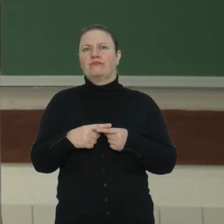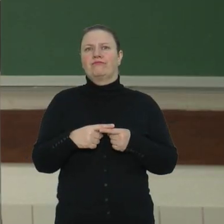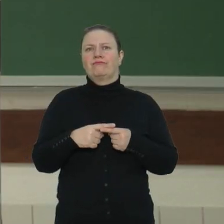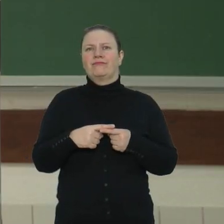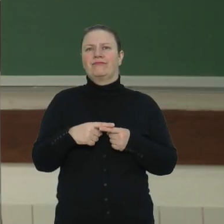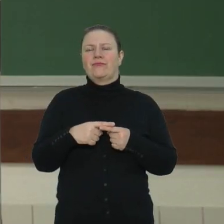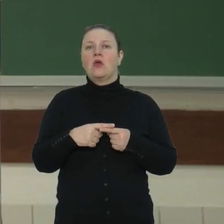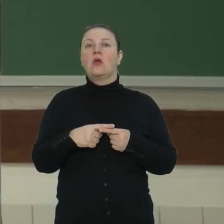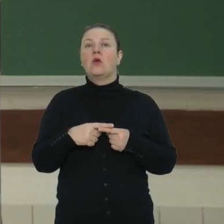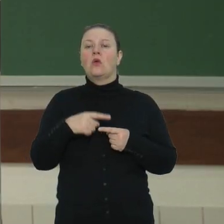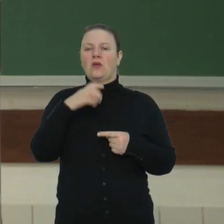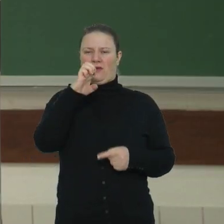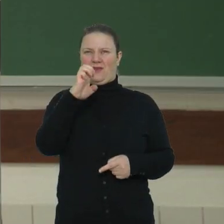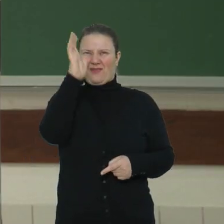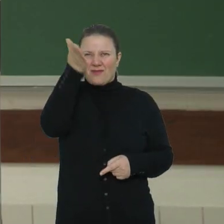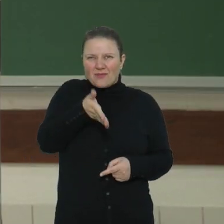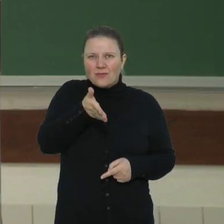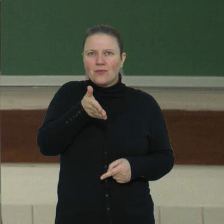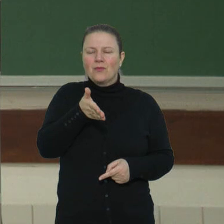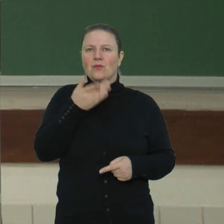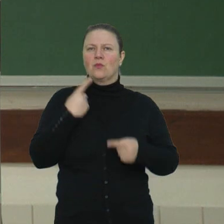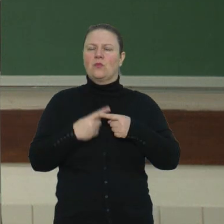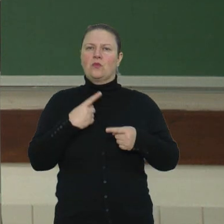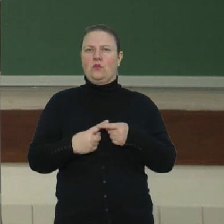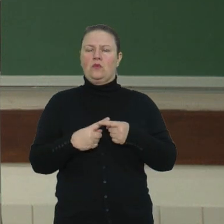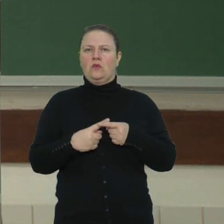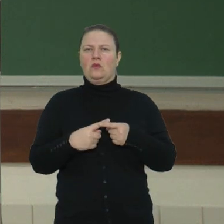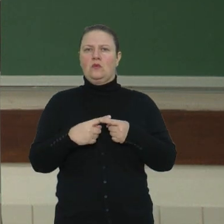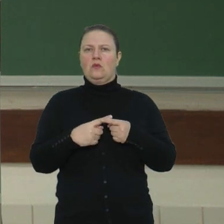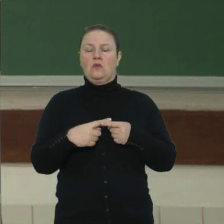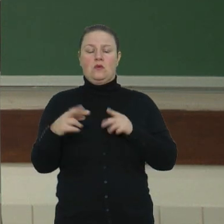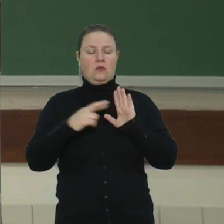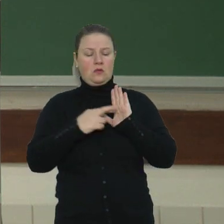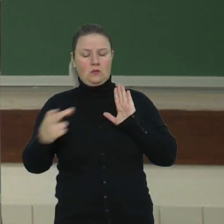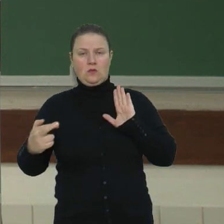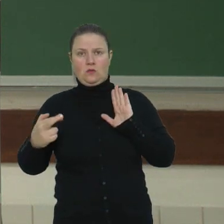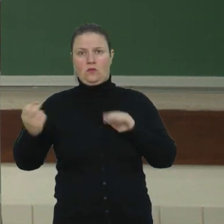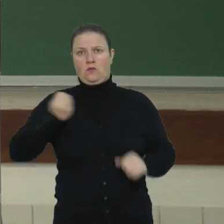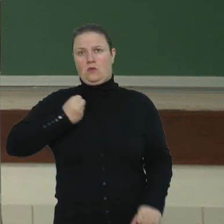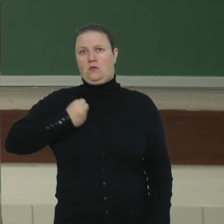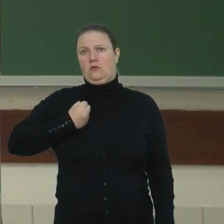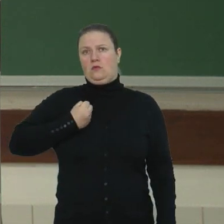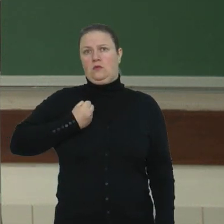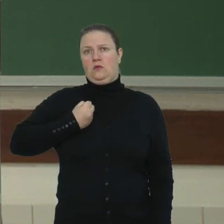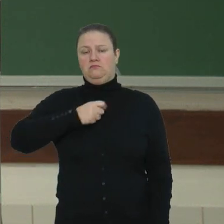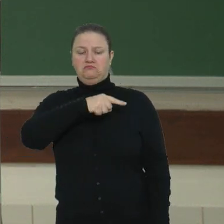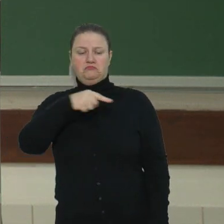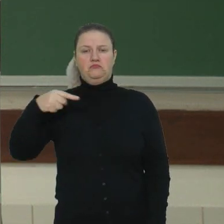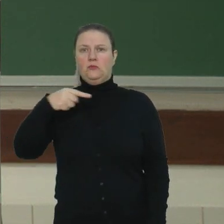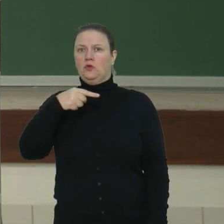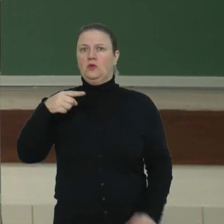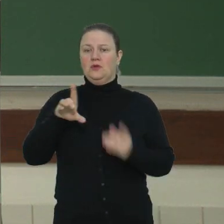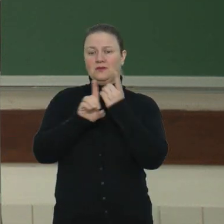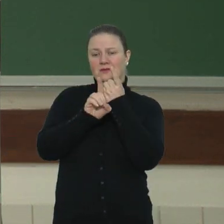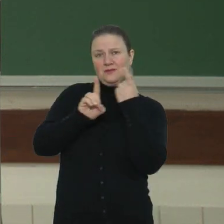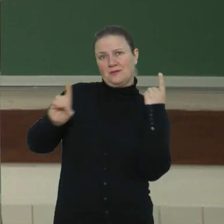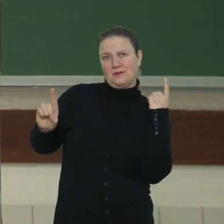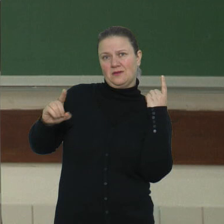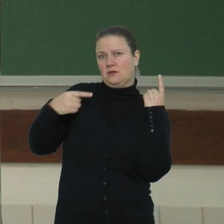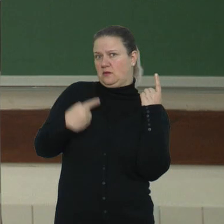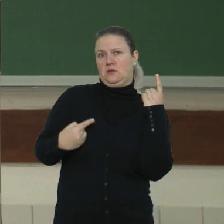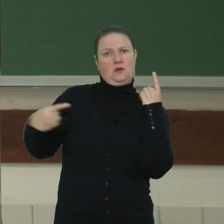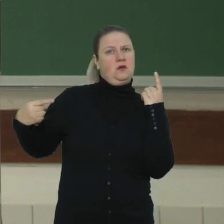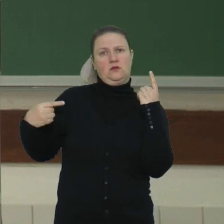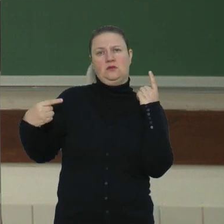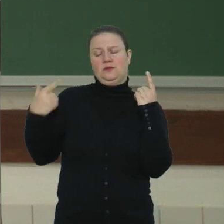número dentro do módulo que resulta em número que é negativo, em valor negativo. Não existe uma distância negativa. Por